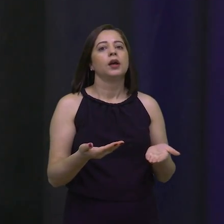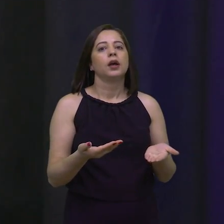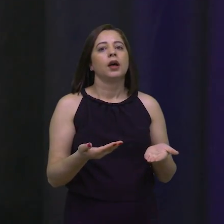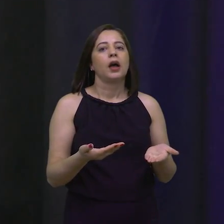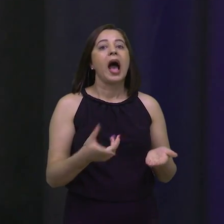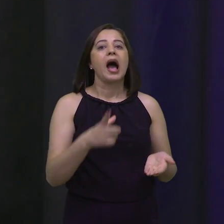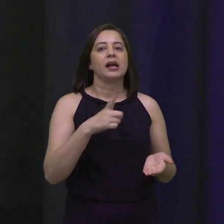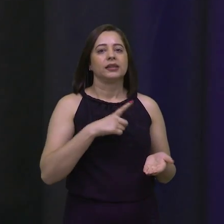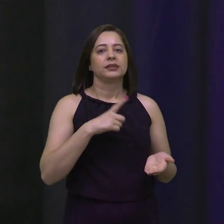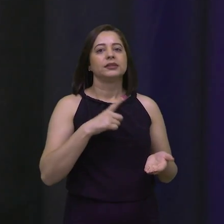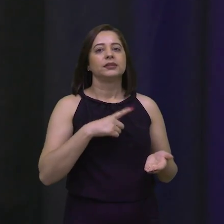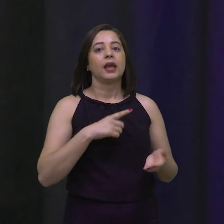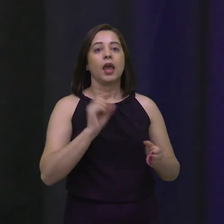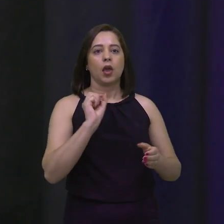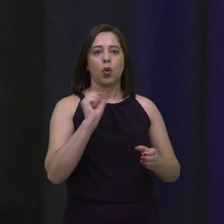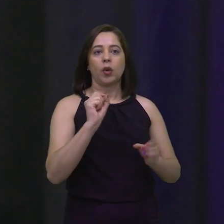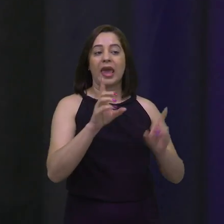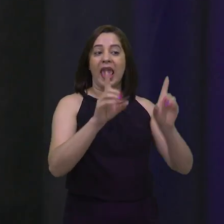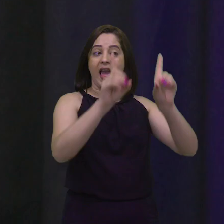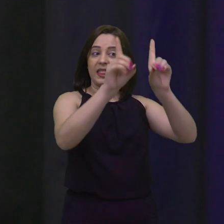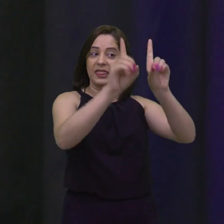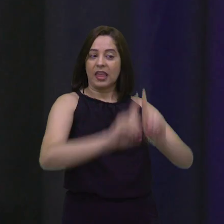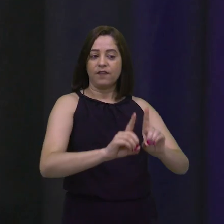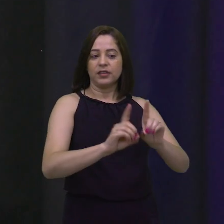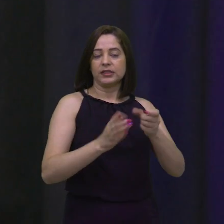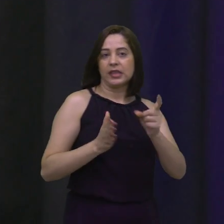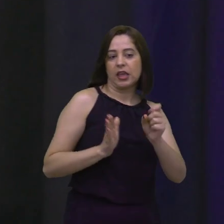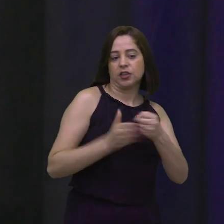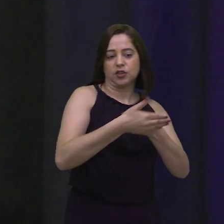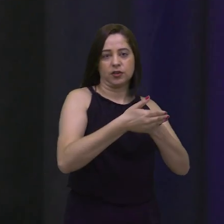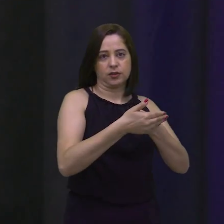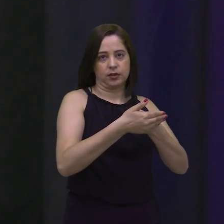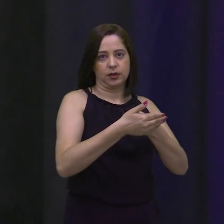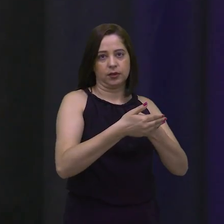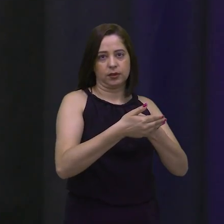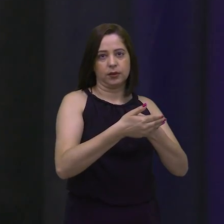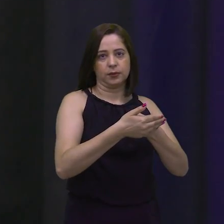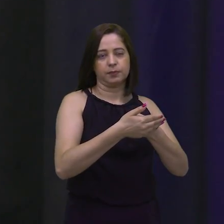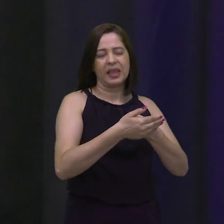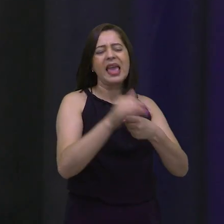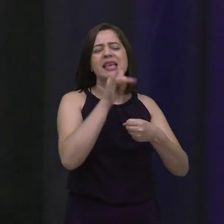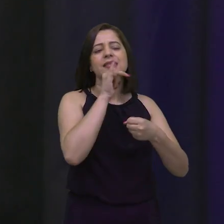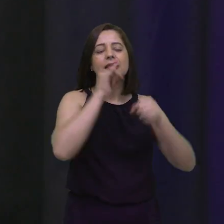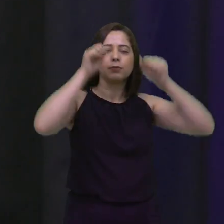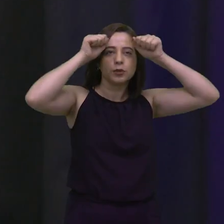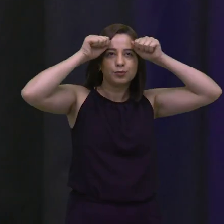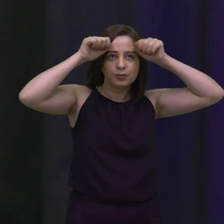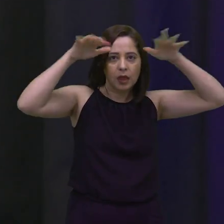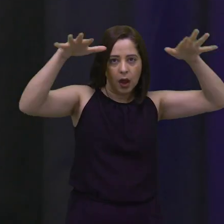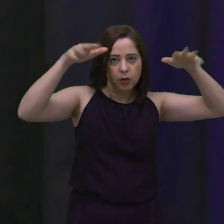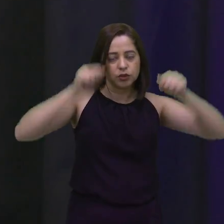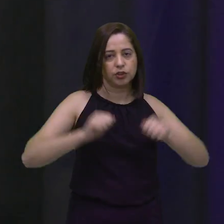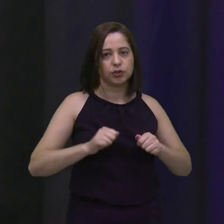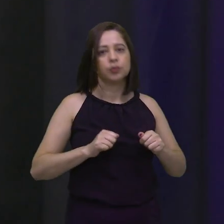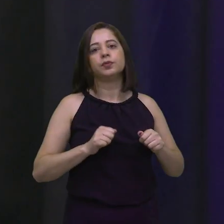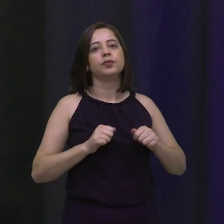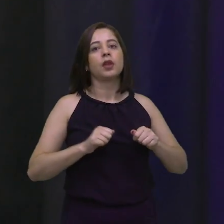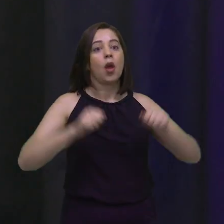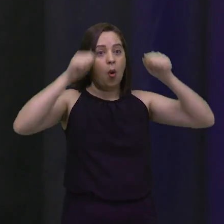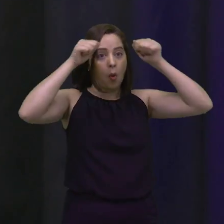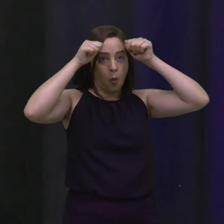estamos lidando muito com os casos das deficiências ocultas. O autismo é o mais famoso deles. O autismo ele